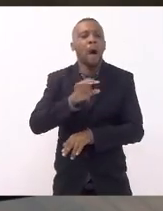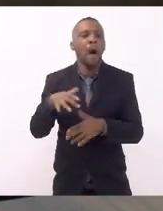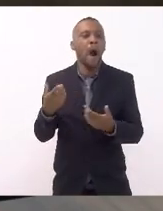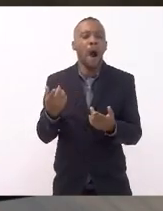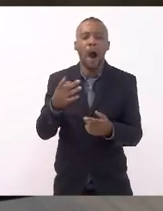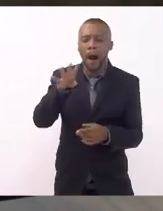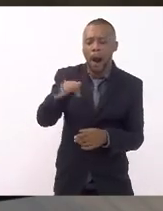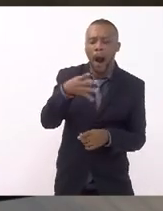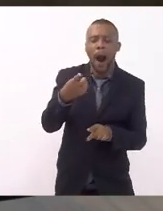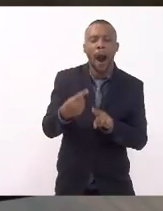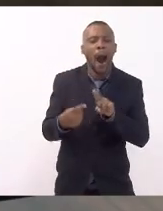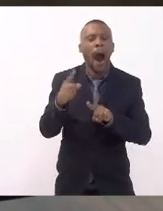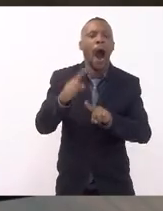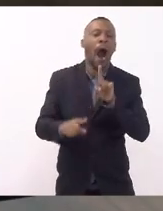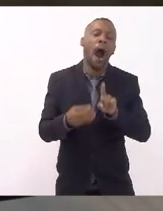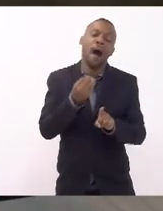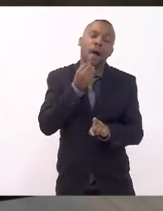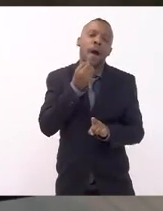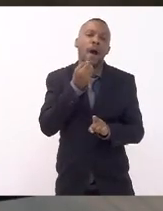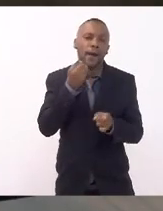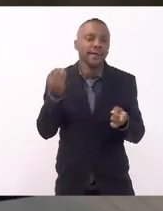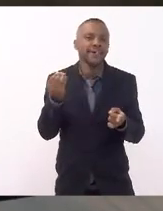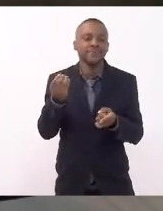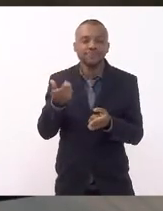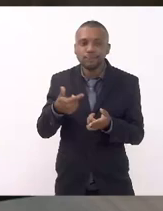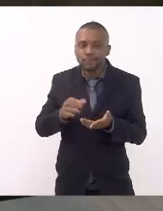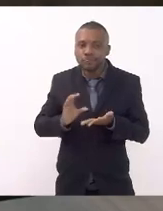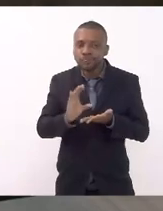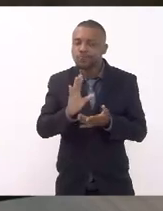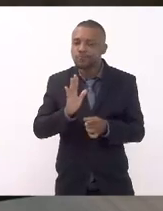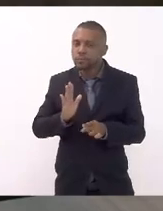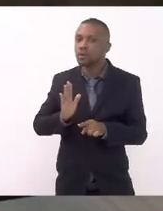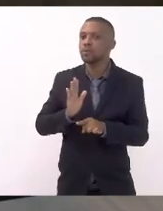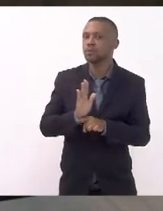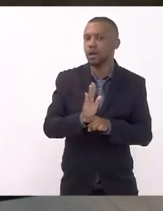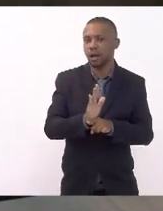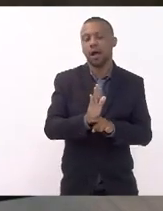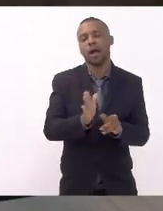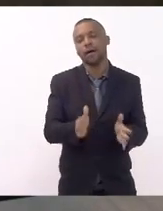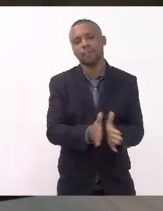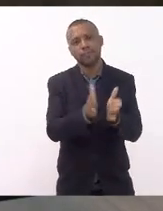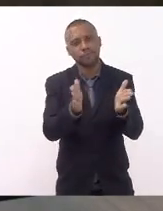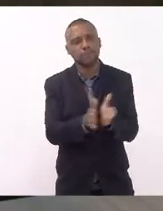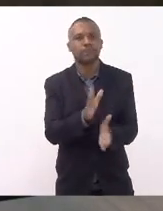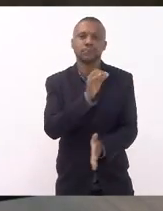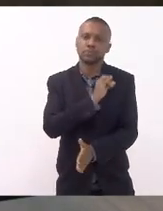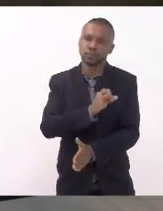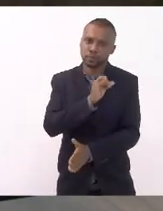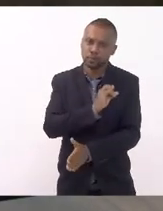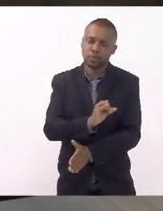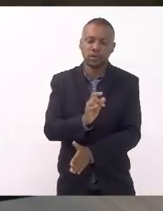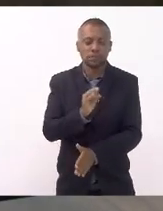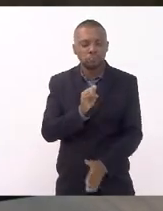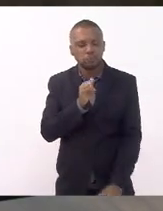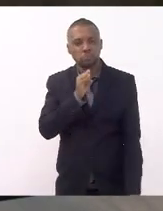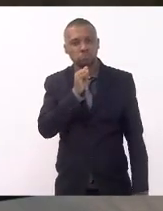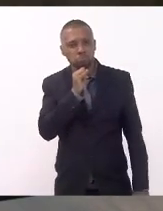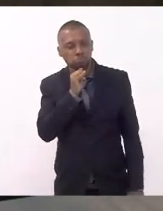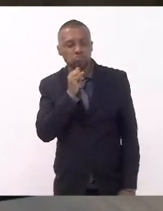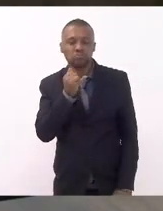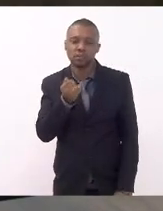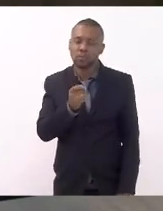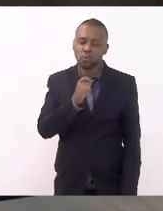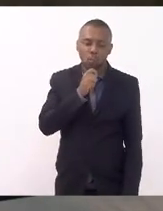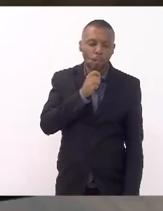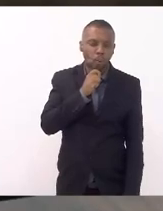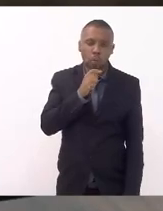Supera Rio, que poderia dar esse acalento às pessoas no estado do Rio de Janeiro, infelizmente, não